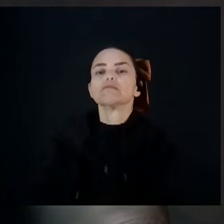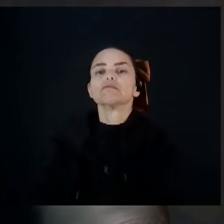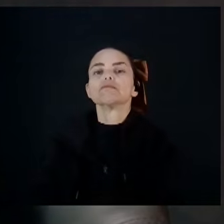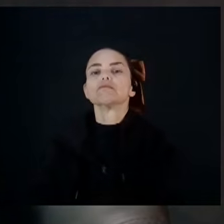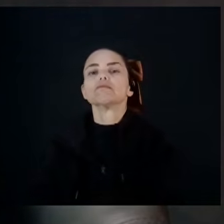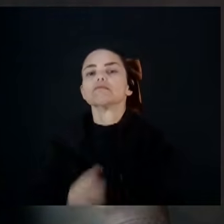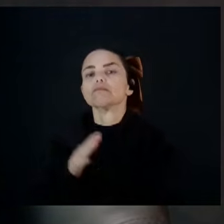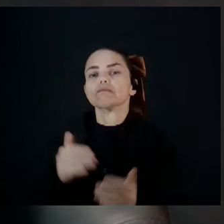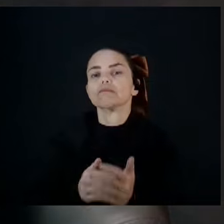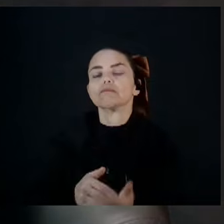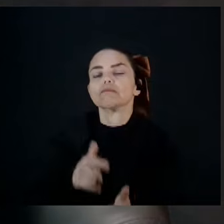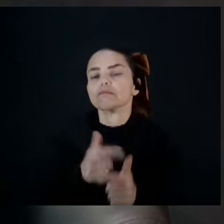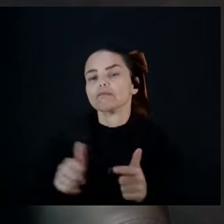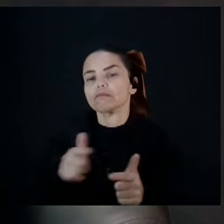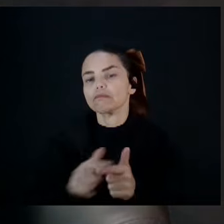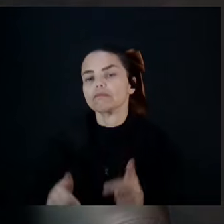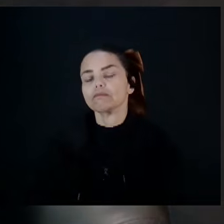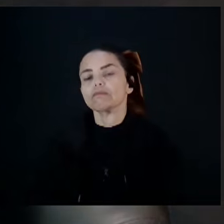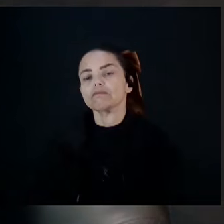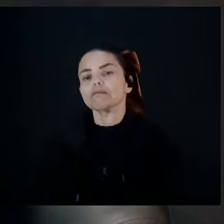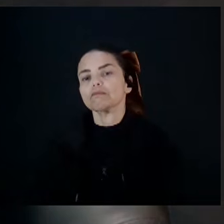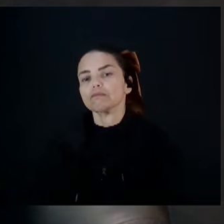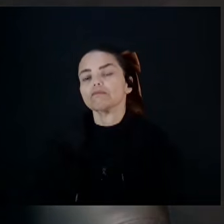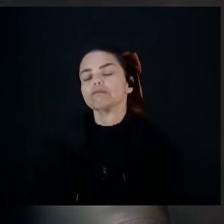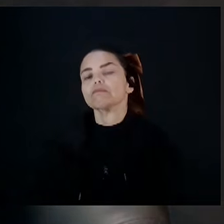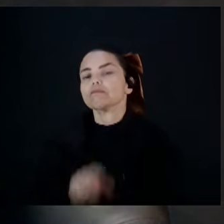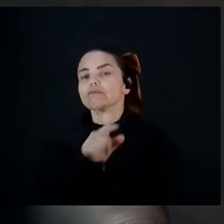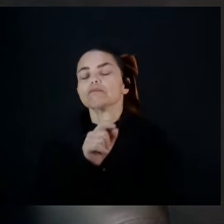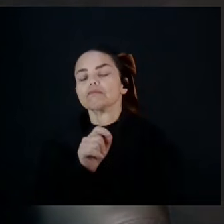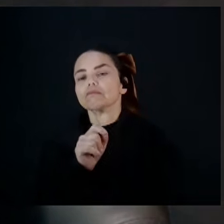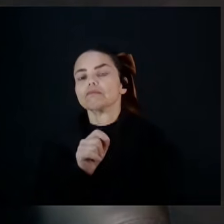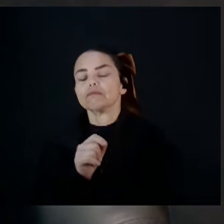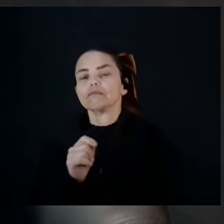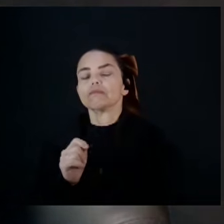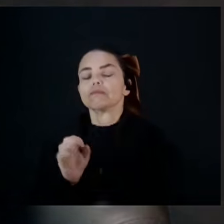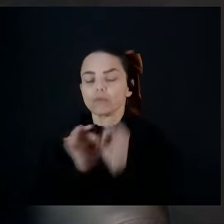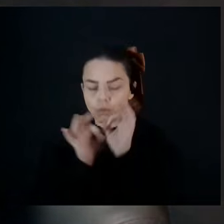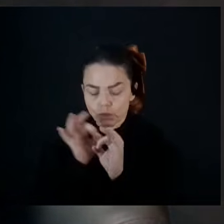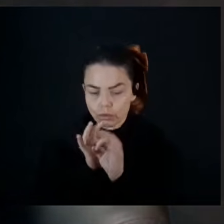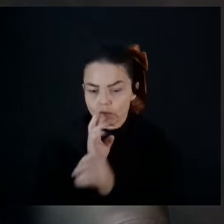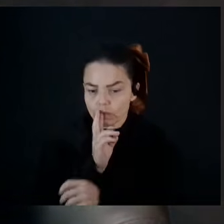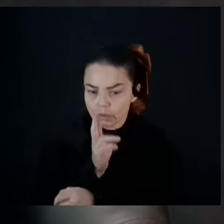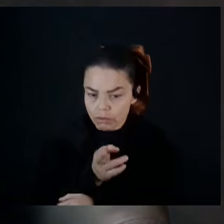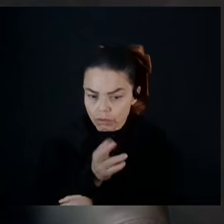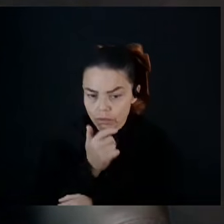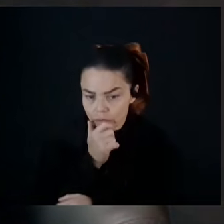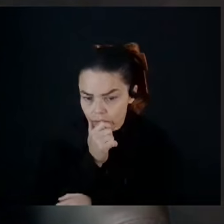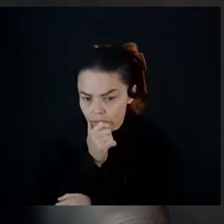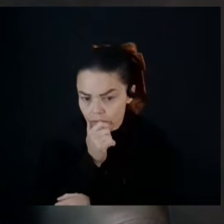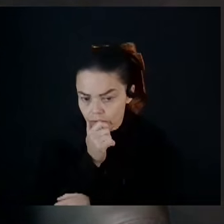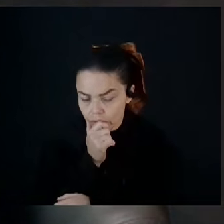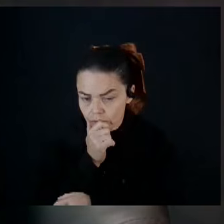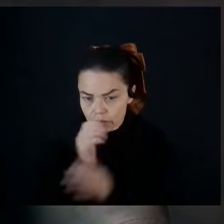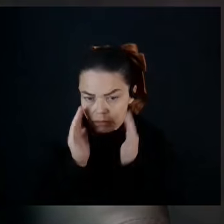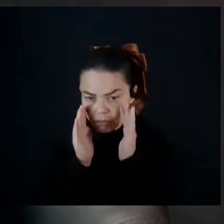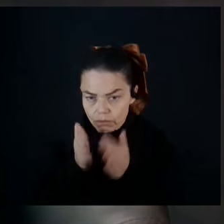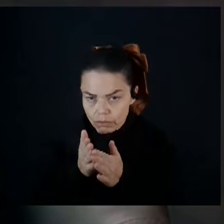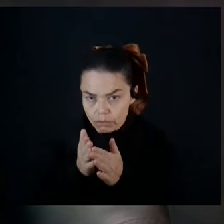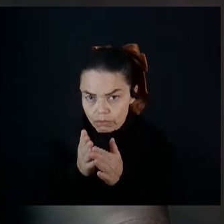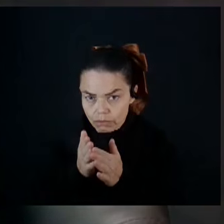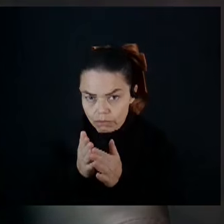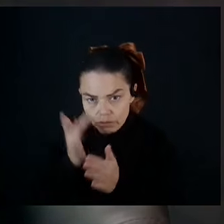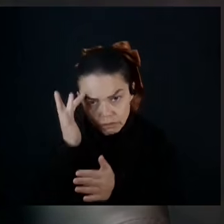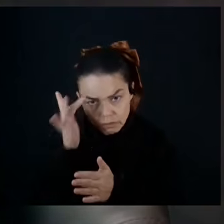com isso. Mas ao invés da gente agir dessa maneira, né, de ficar já elaborando a minha resposta, eu mudar o foco. E o que eu não sei sobre